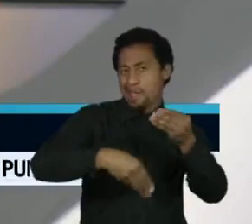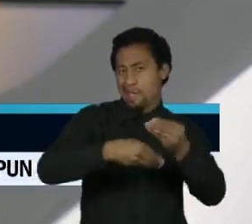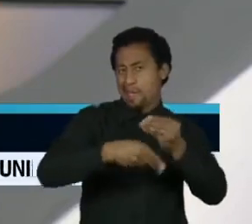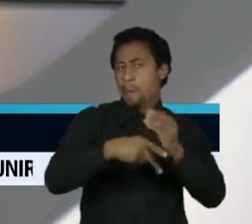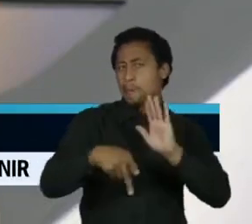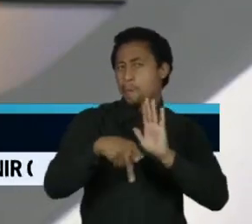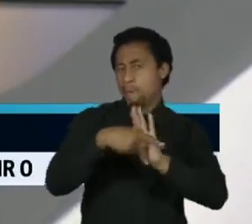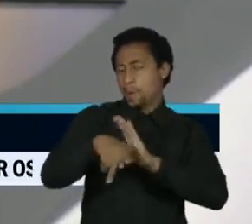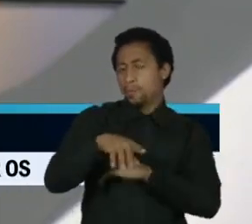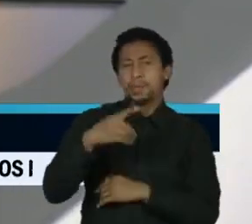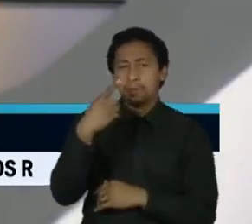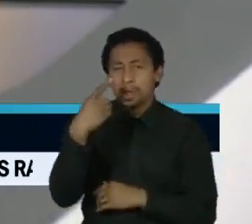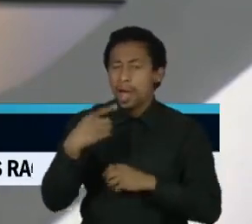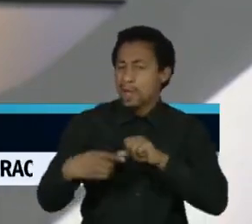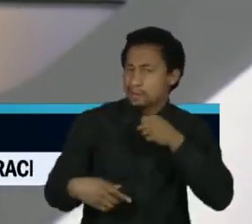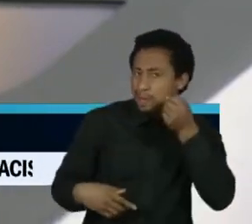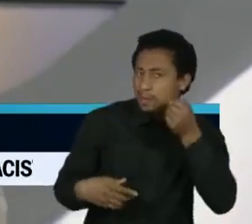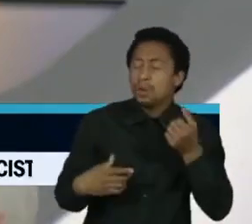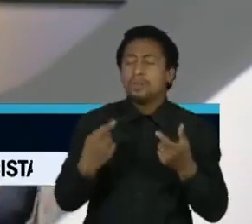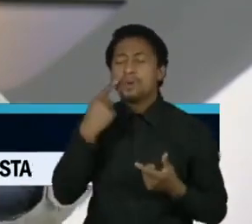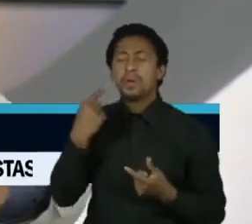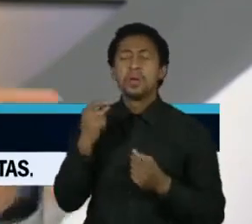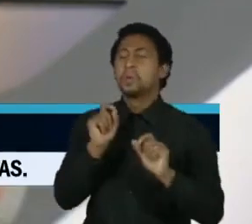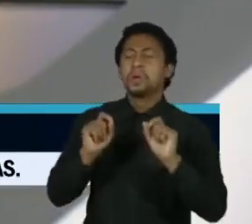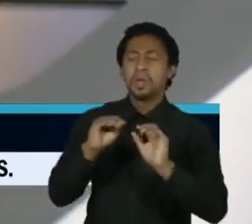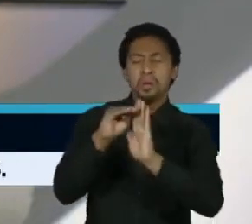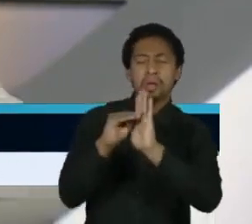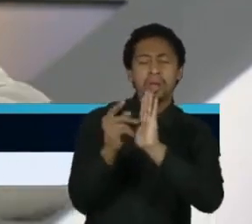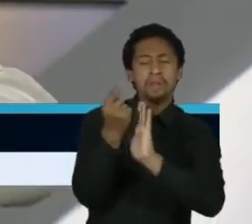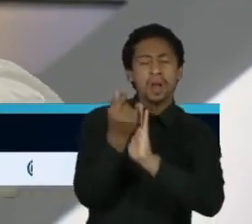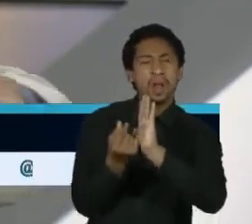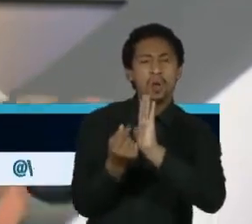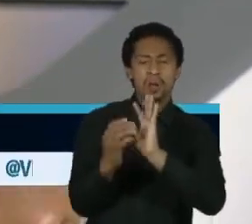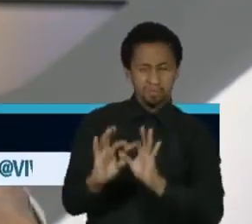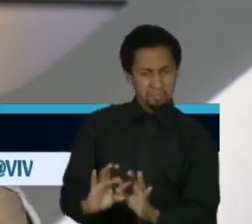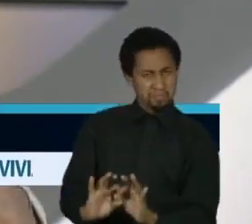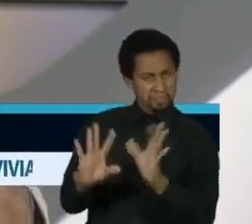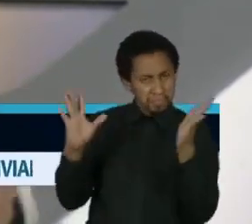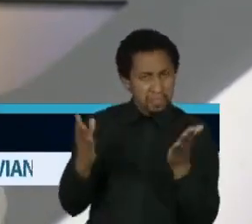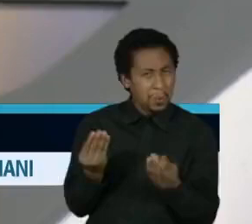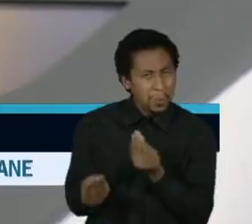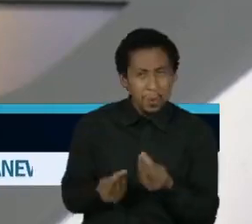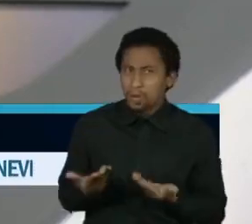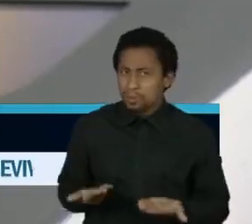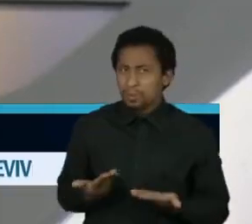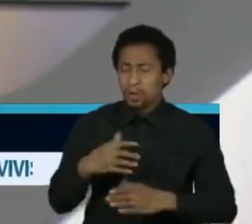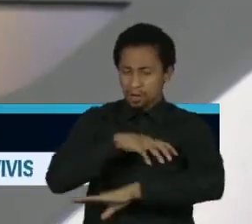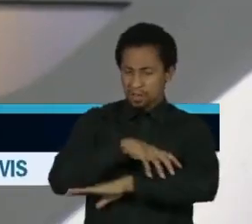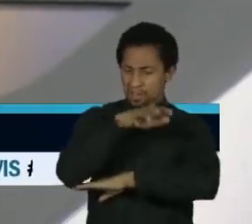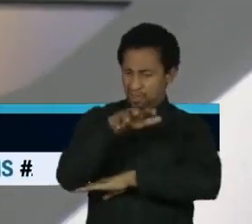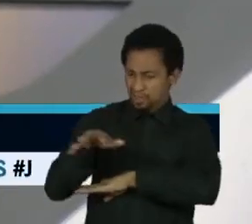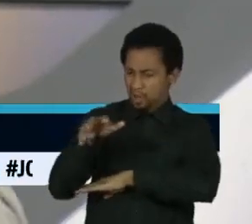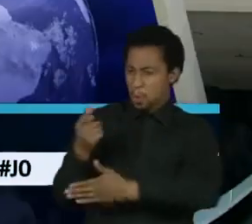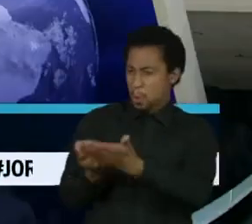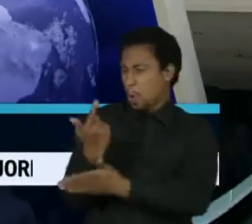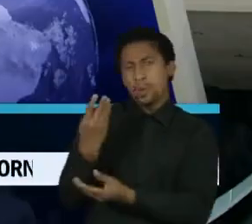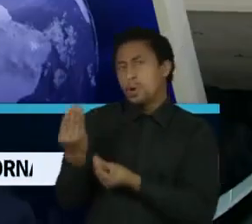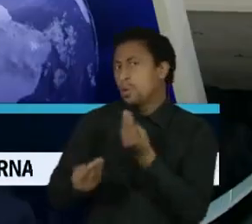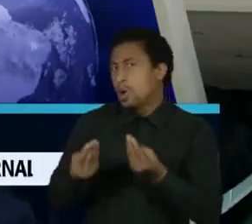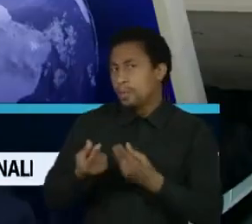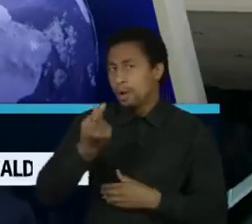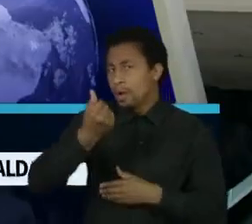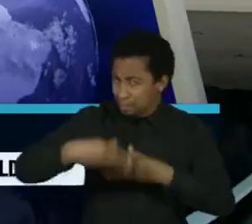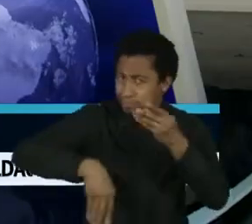kit robótica e todos os demais, eles estão sendo disponibilizados para esses grotões através de emenda do relator, em que a